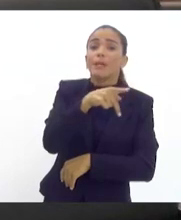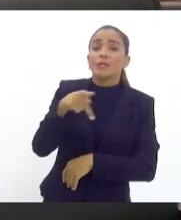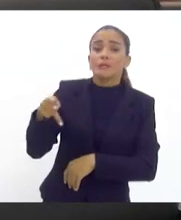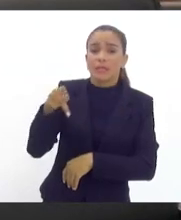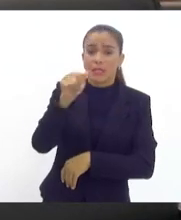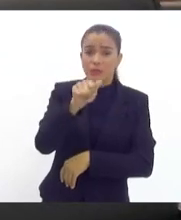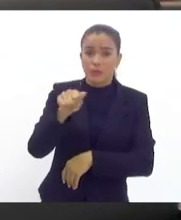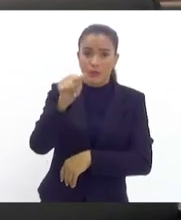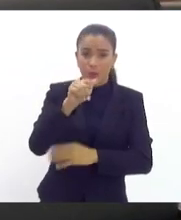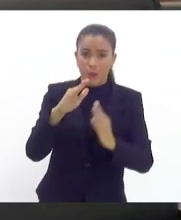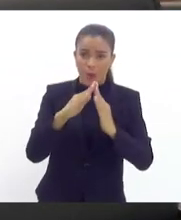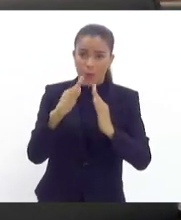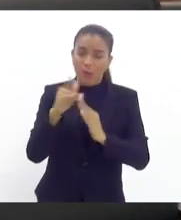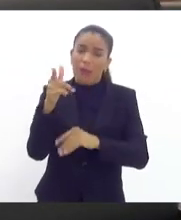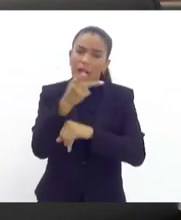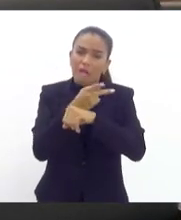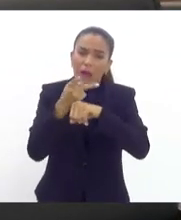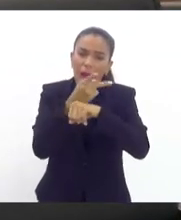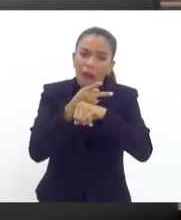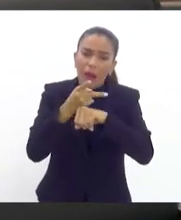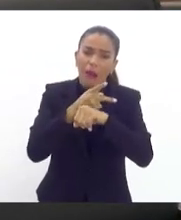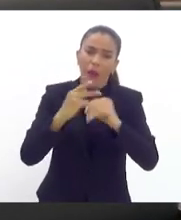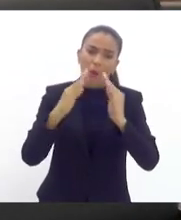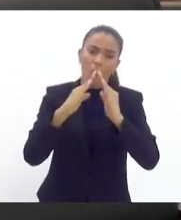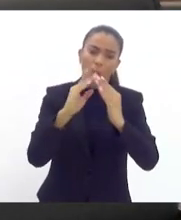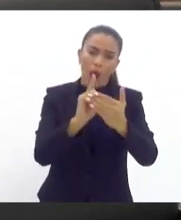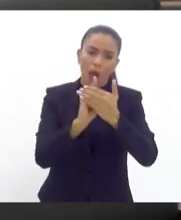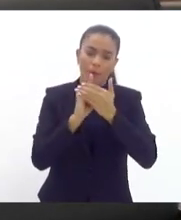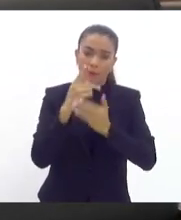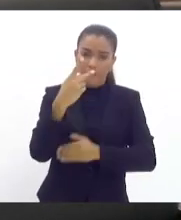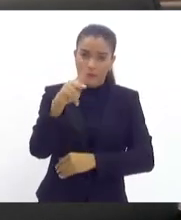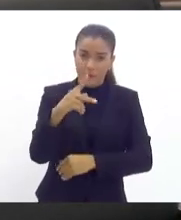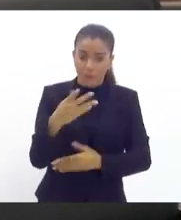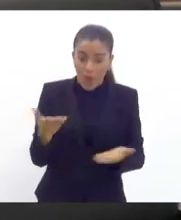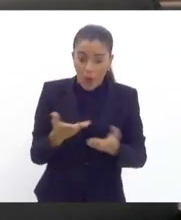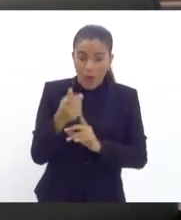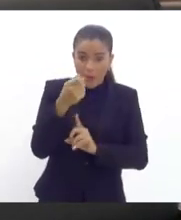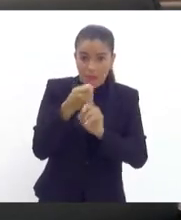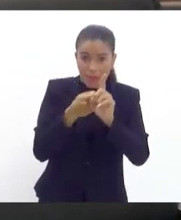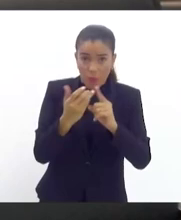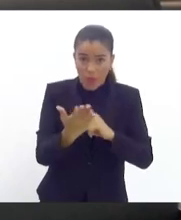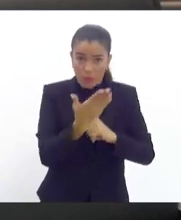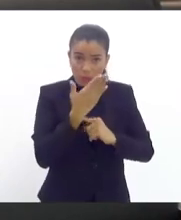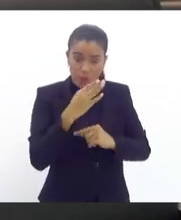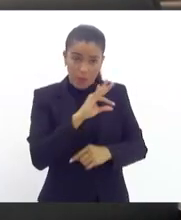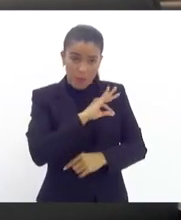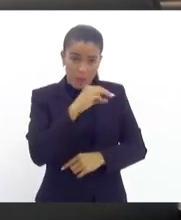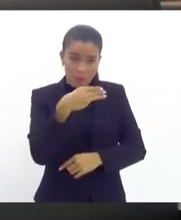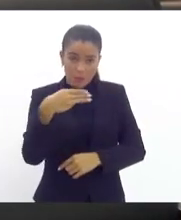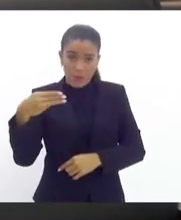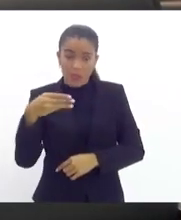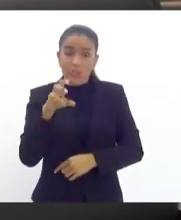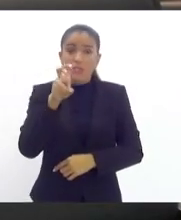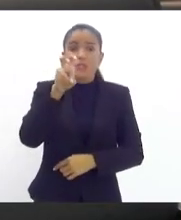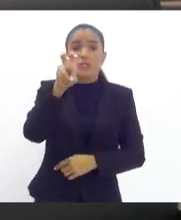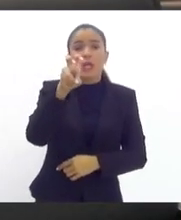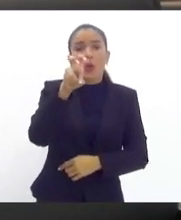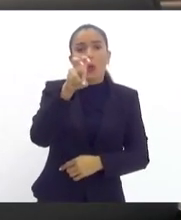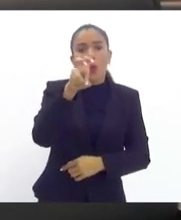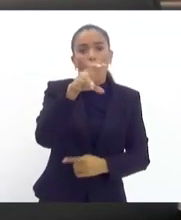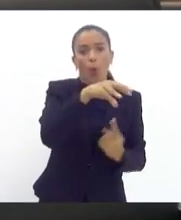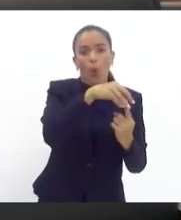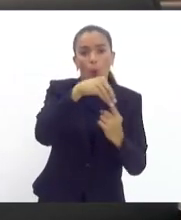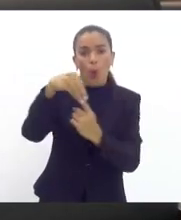de moradores que ele vai arrumar um lugar para você e só esse mês nós fizemos com ajuda da Polícia Militar ciclo encaminhamentos